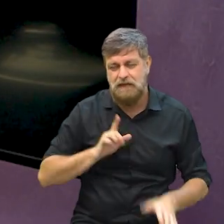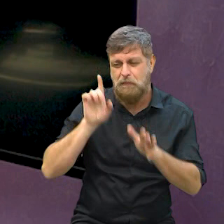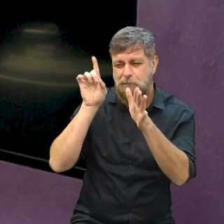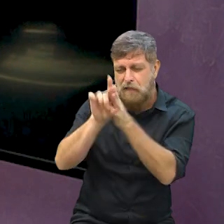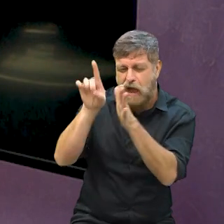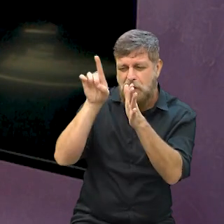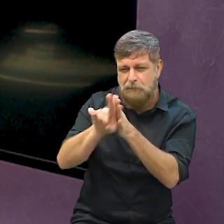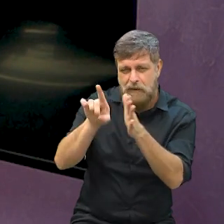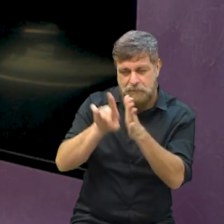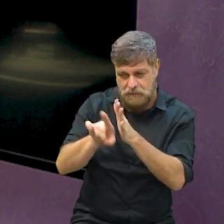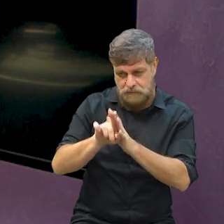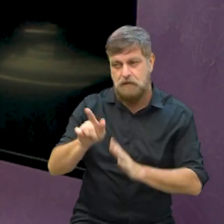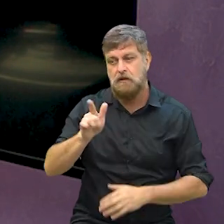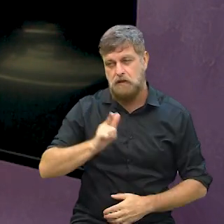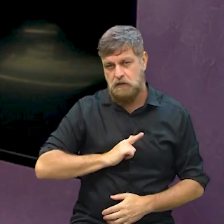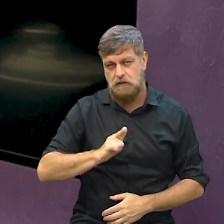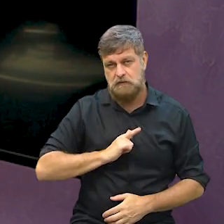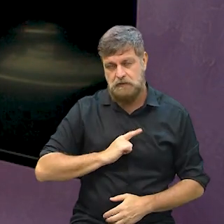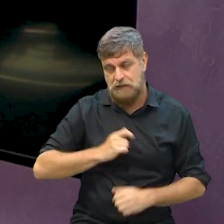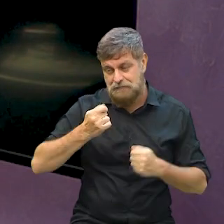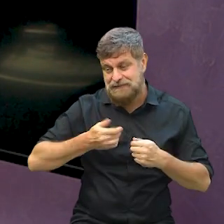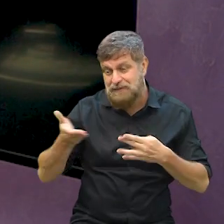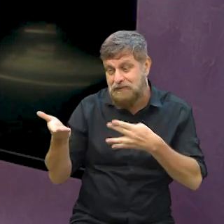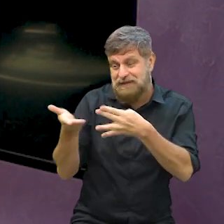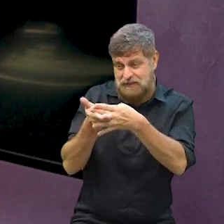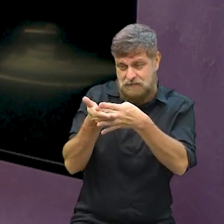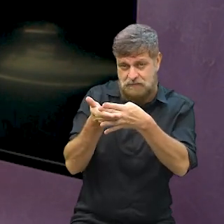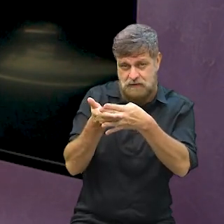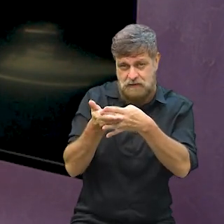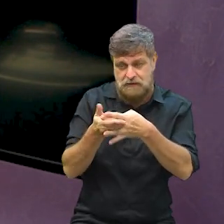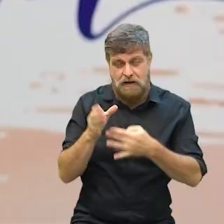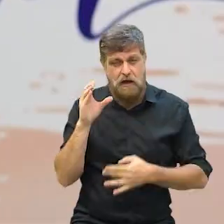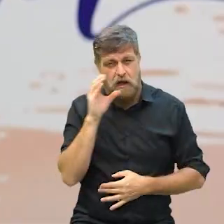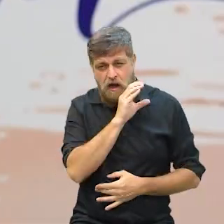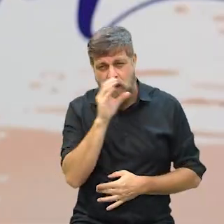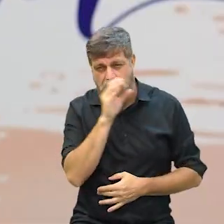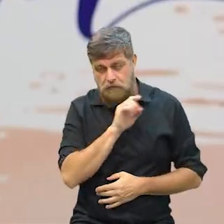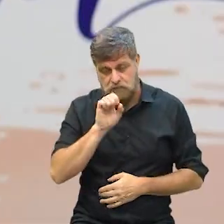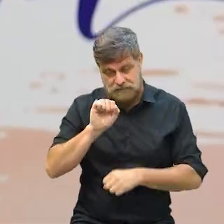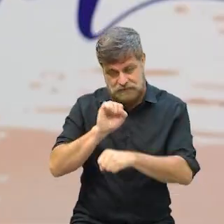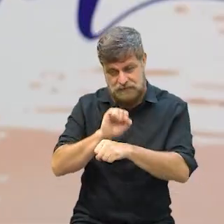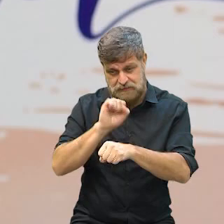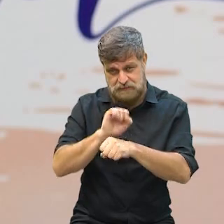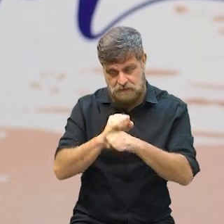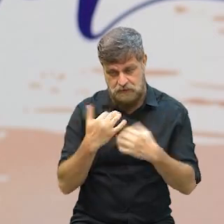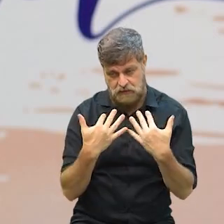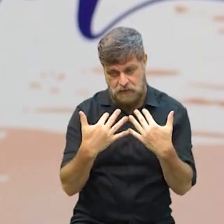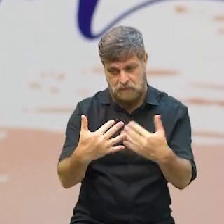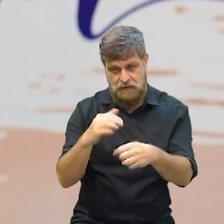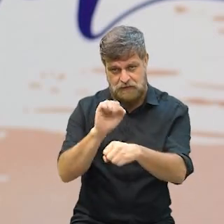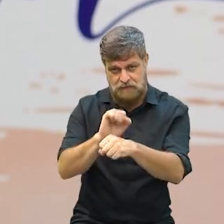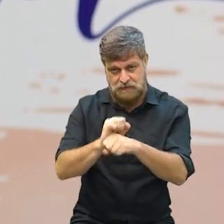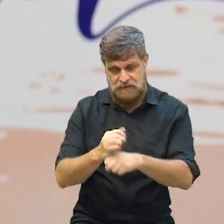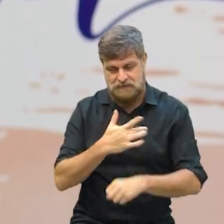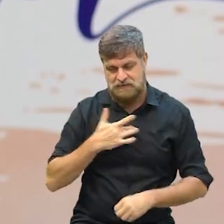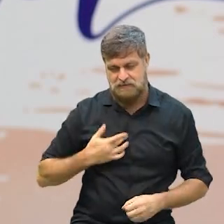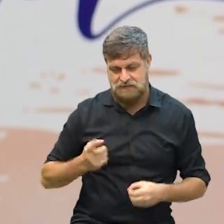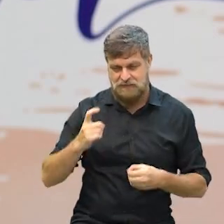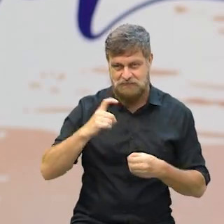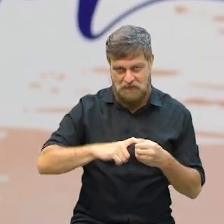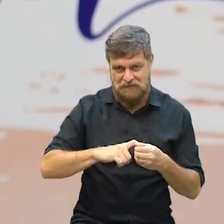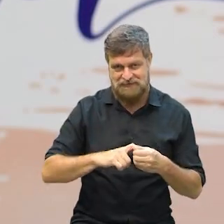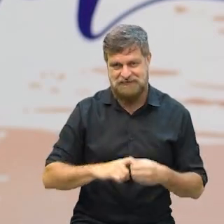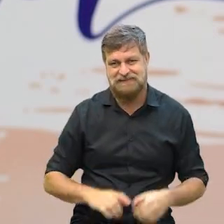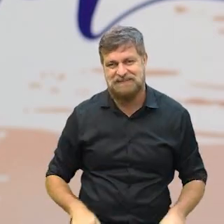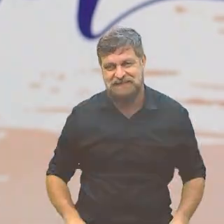tenho muita pergunta para fazer para você, só que eu preciso dar uma pausa, é coisa rápida, você de casa também, não saia daí, o Saúde e Vida